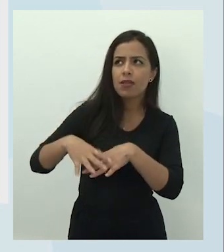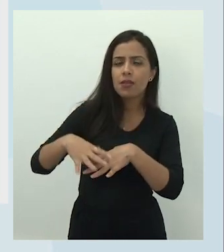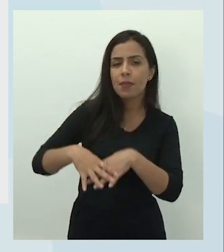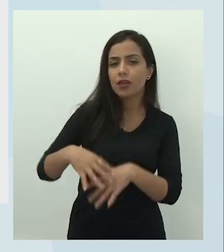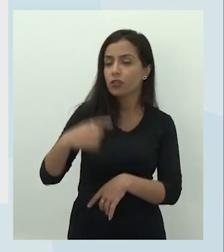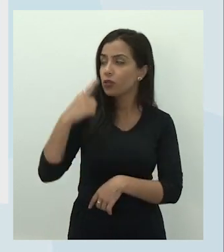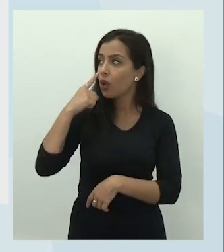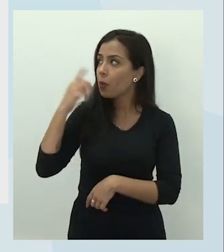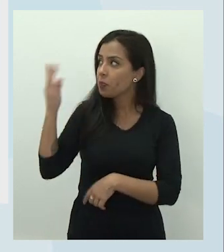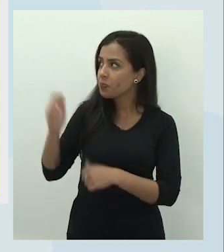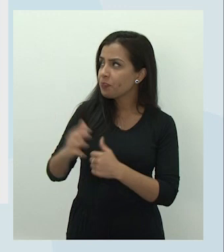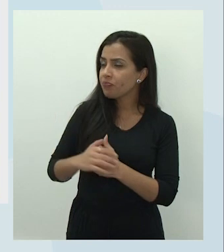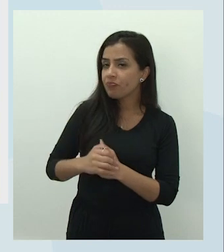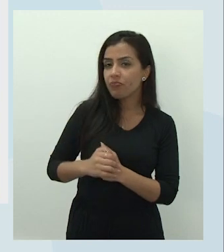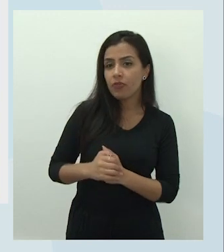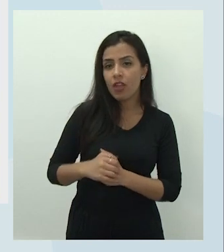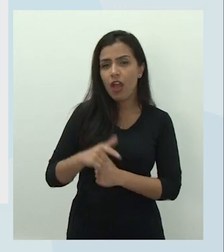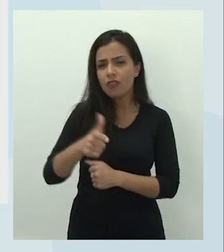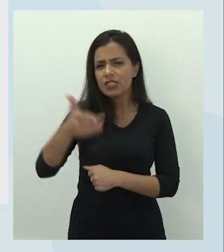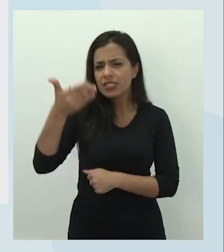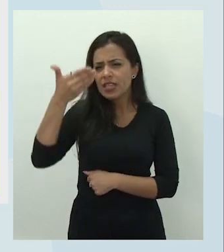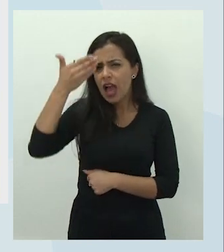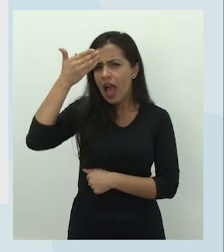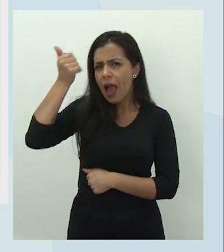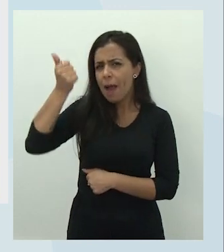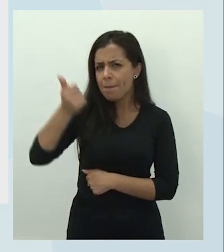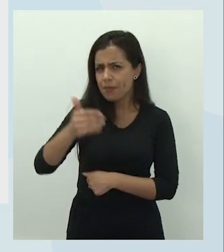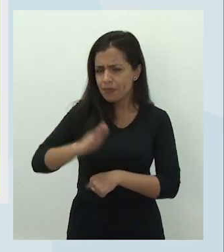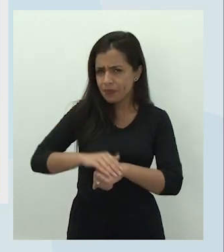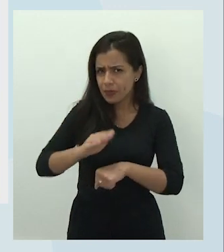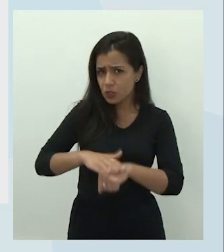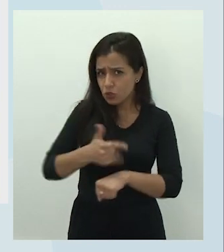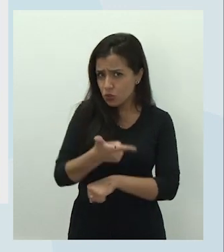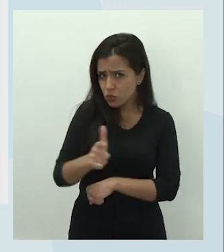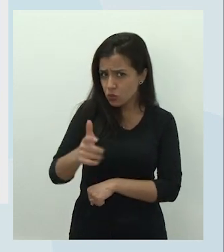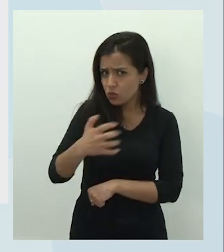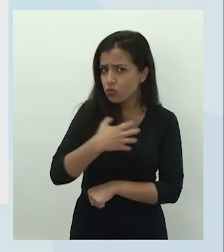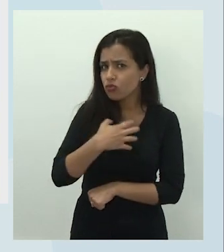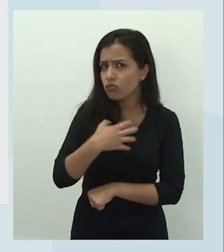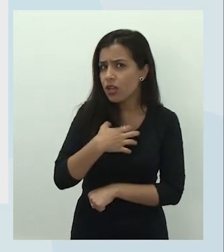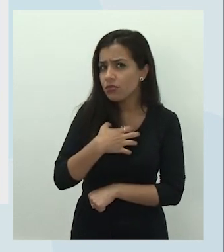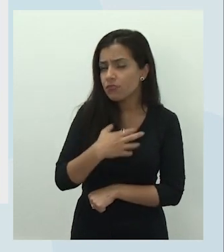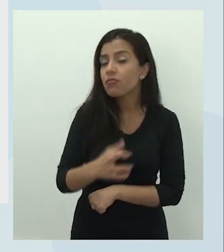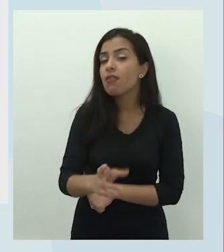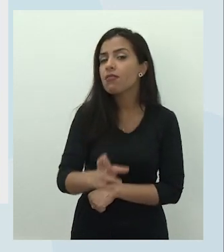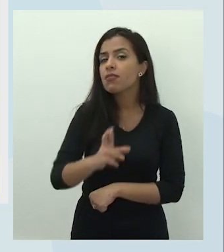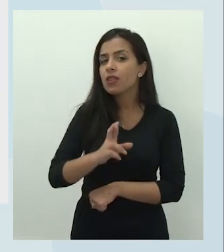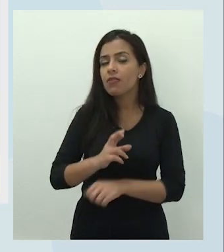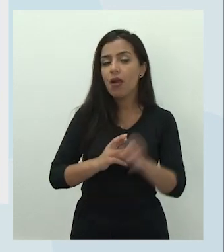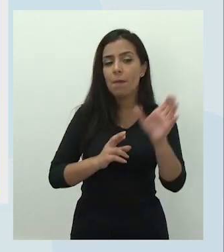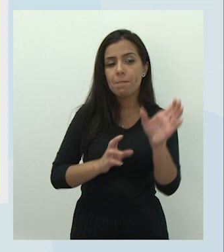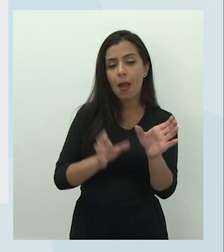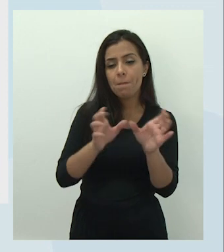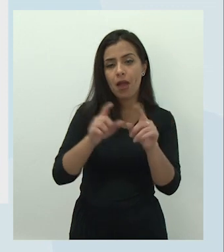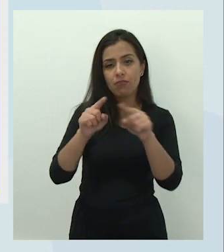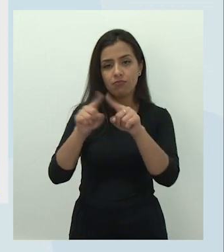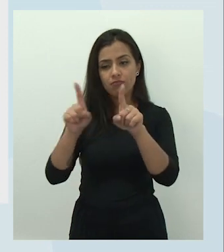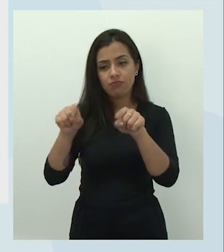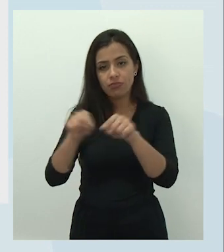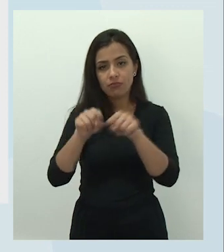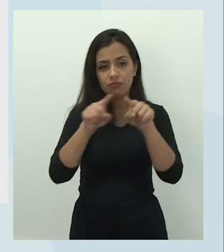questão. Você sabe fazer de outro jeito? Escreva sua resposta nos quadrinhos